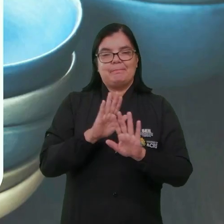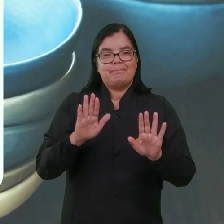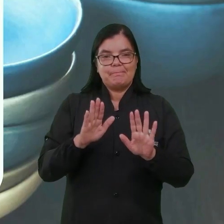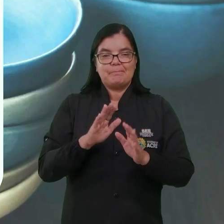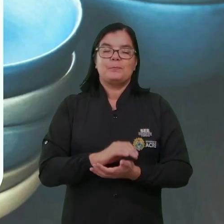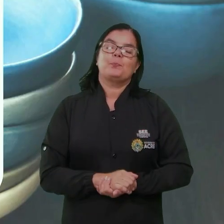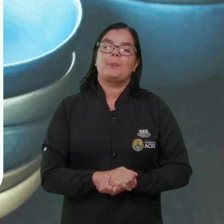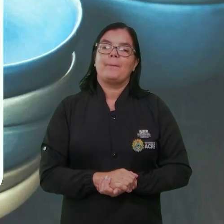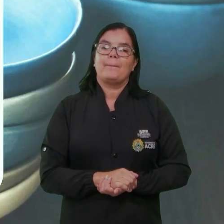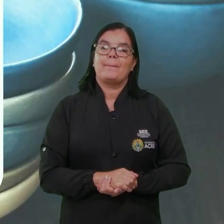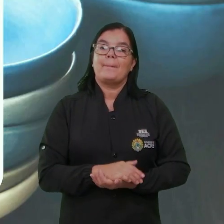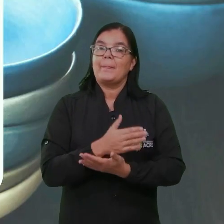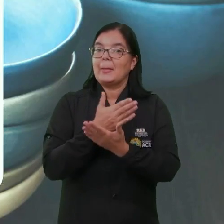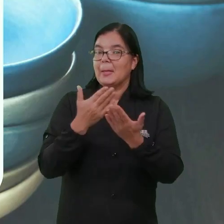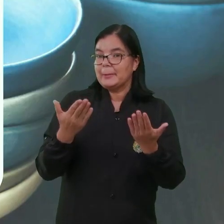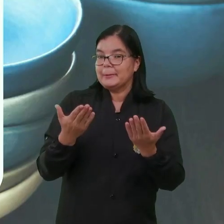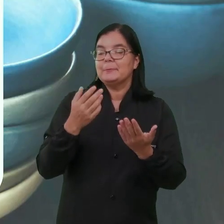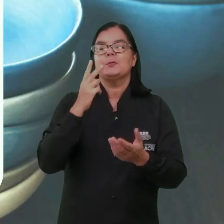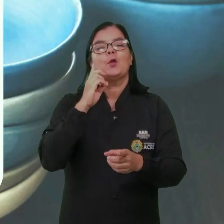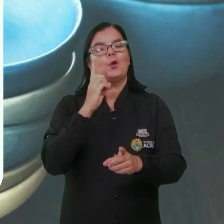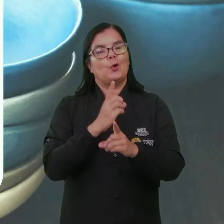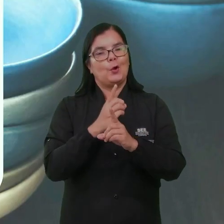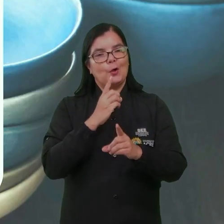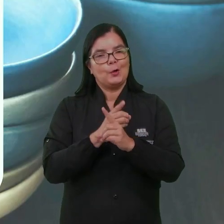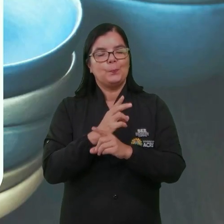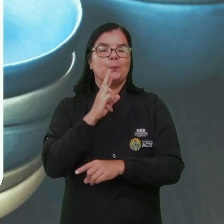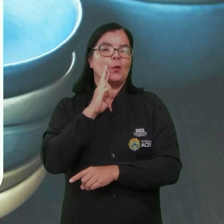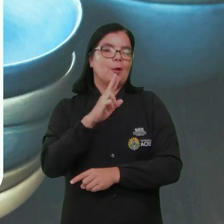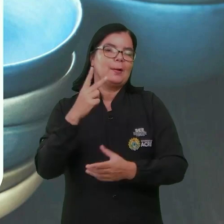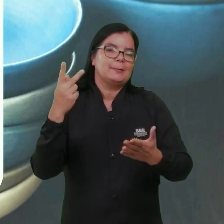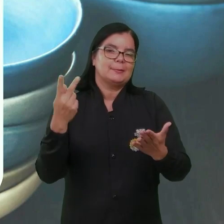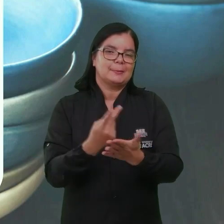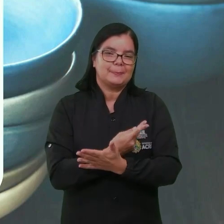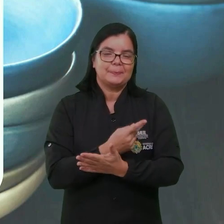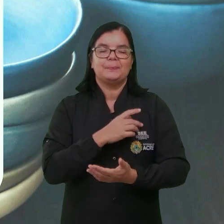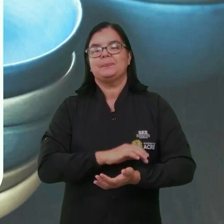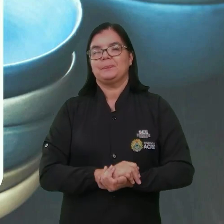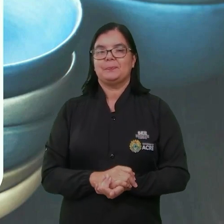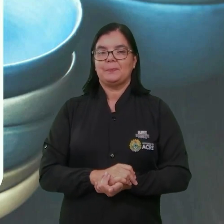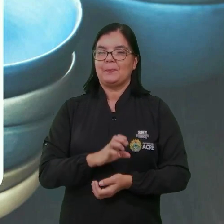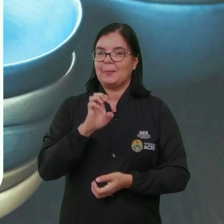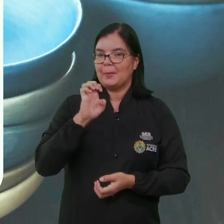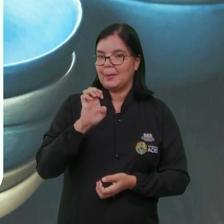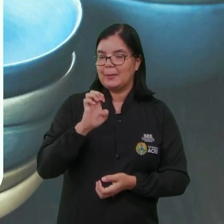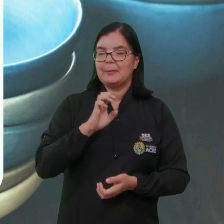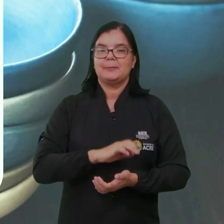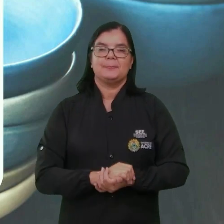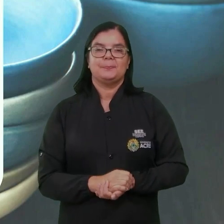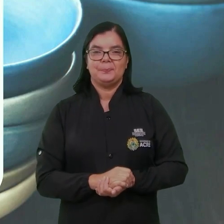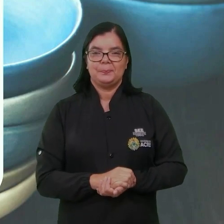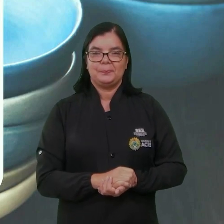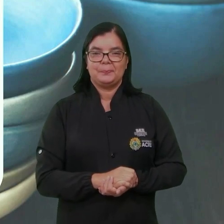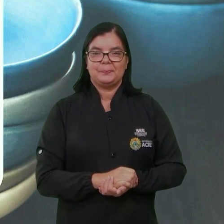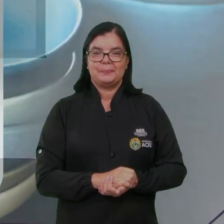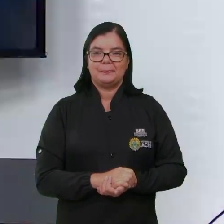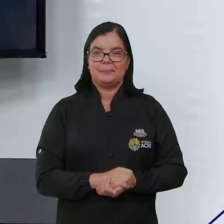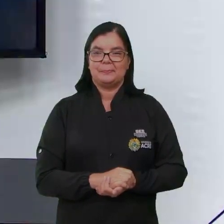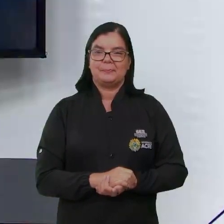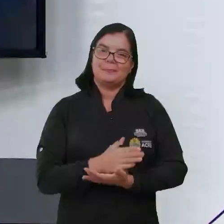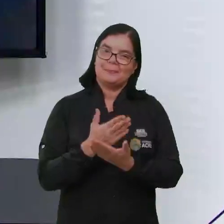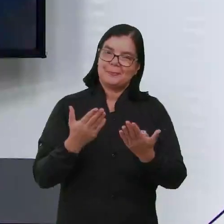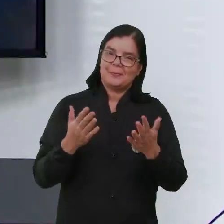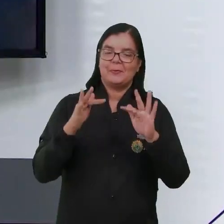né? E assim, encontramos a nossa questão errada, alternativa E. Então,